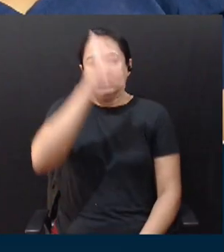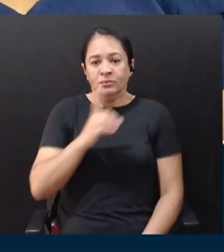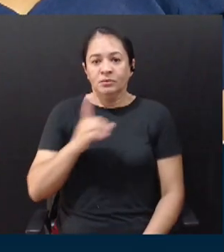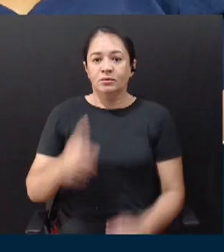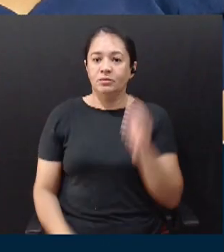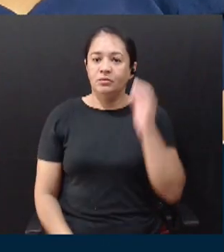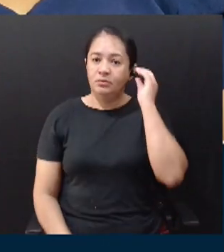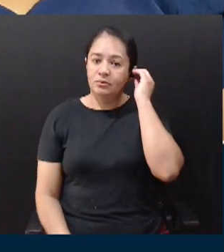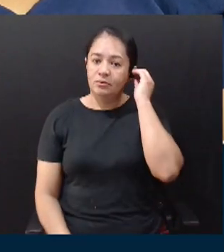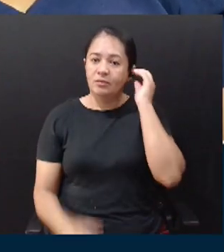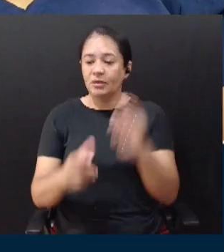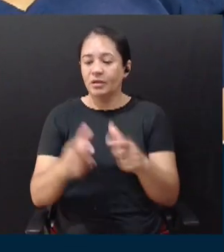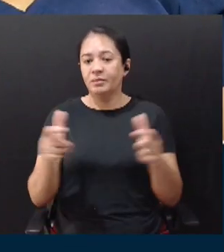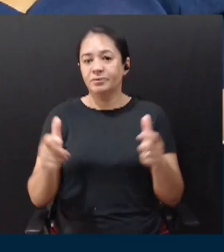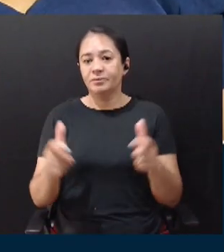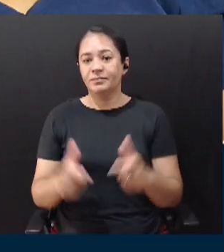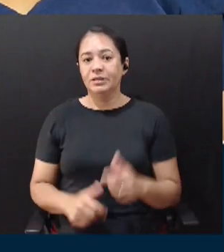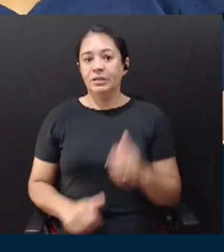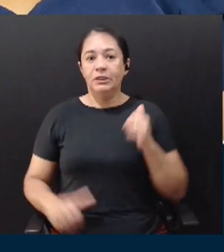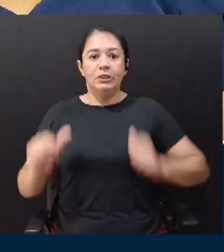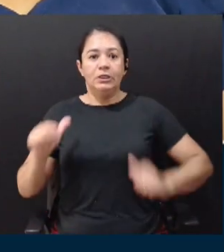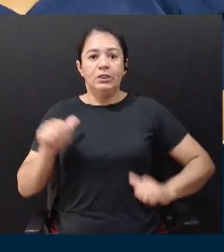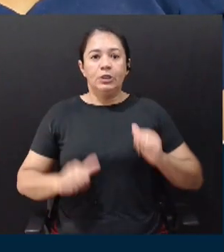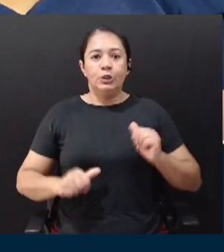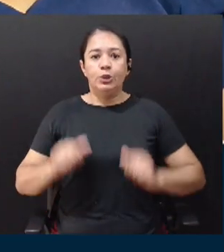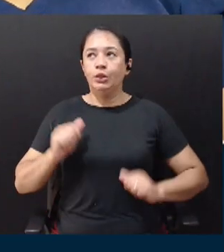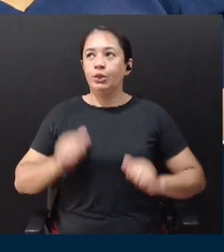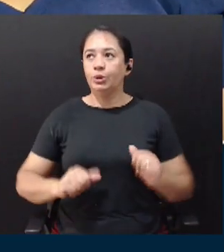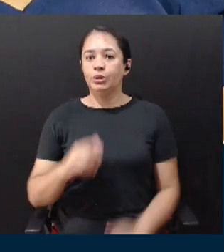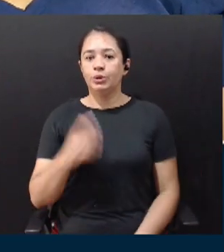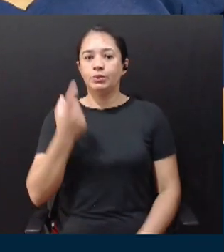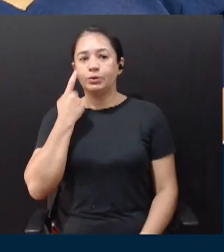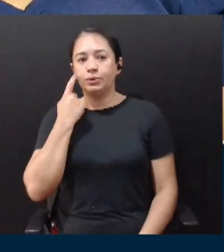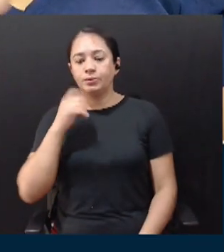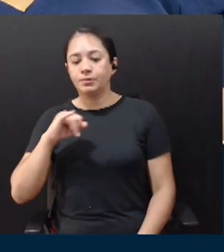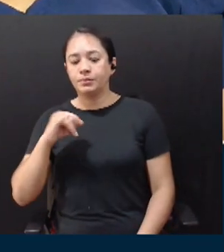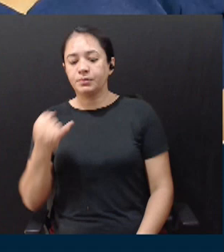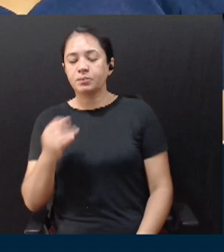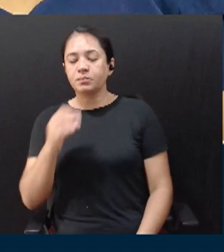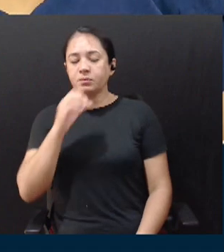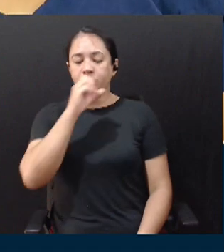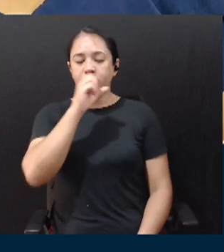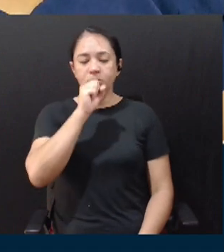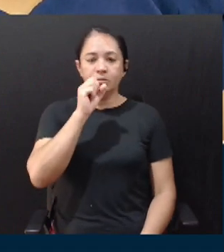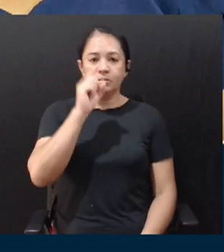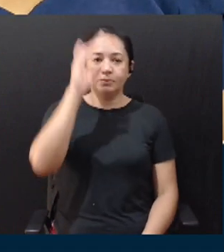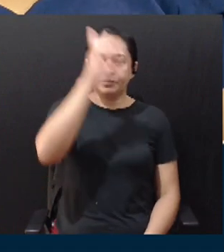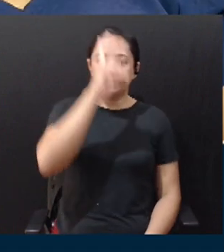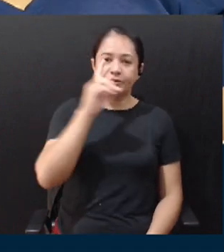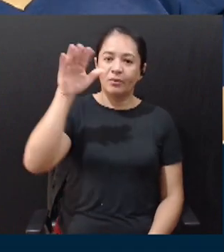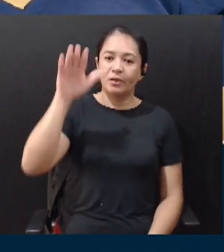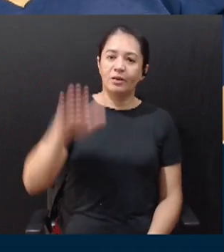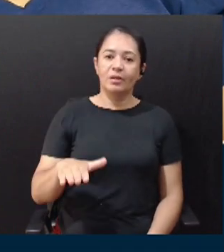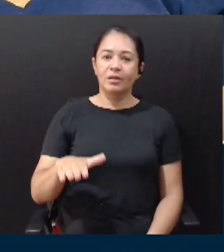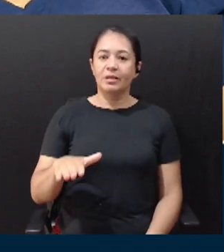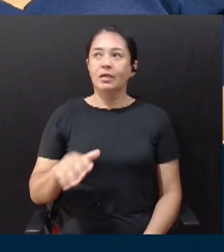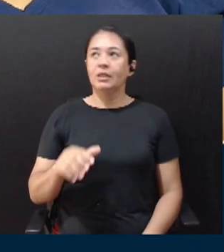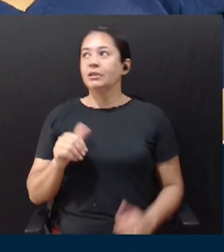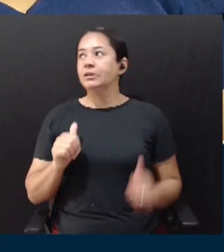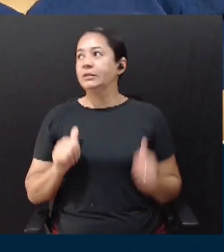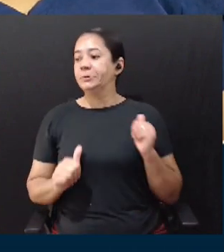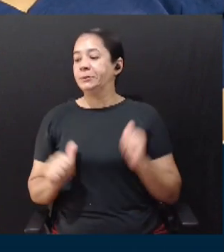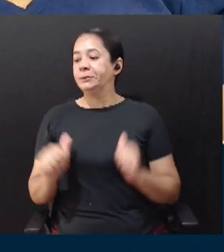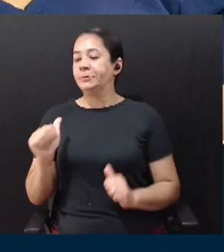ficam eufóricas na sexta, né? Curtem aí o sábado, domingo à tarde ficam com uma ansiedade para iniciar a